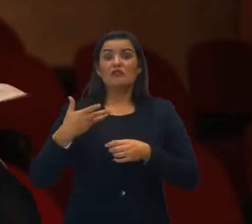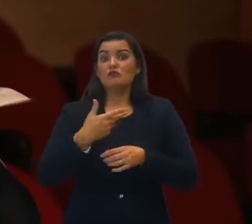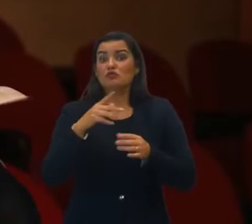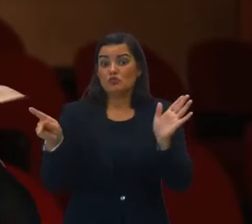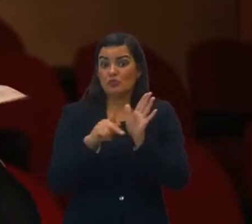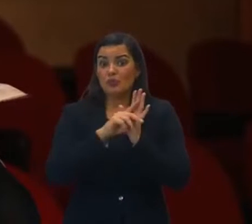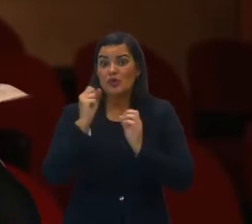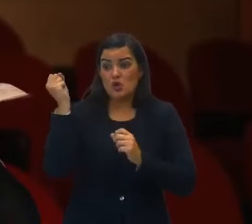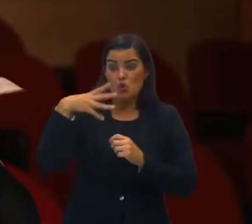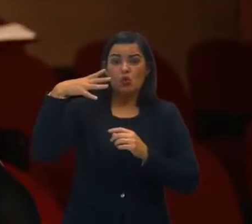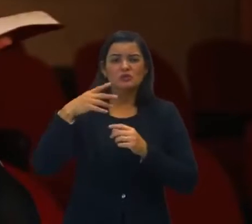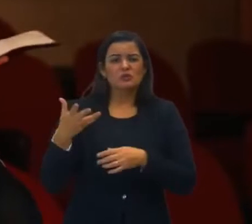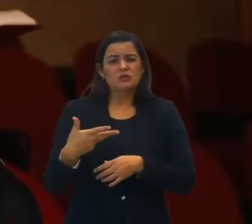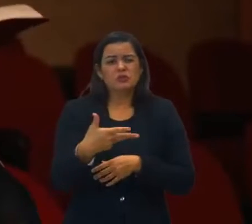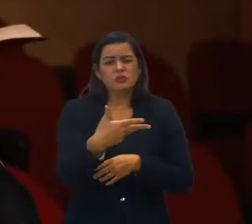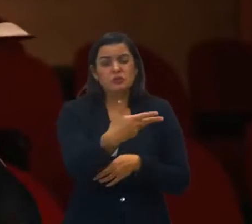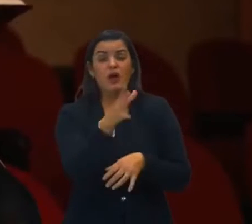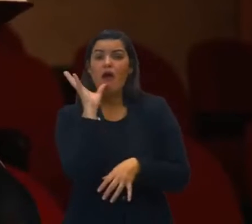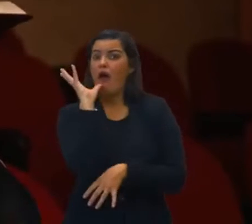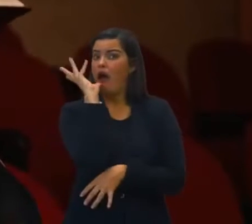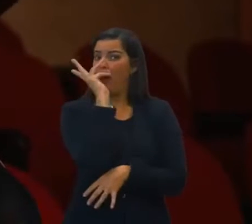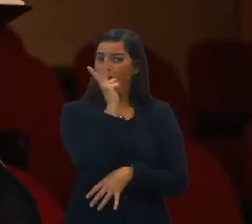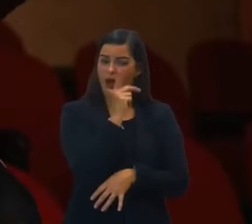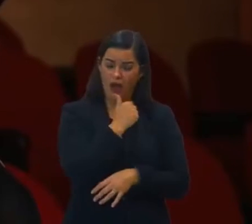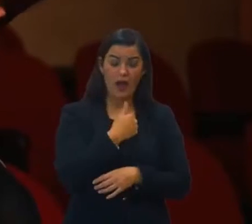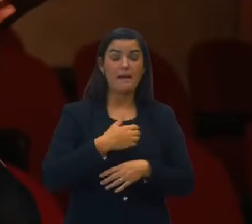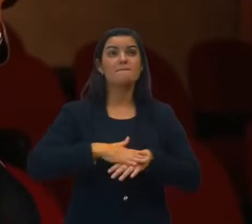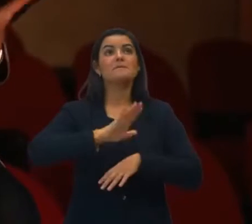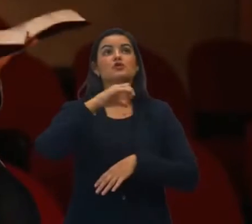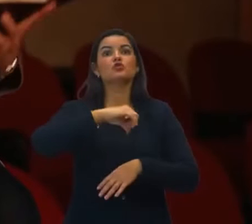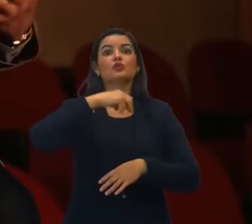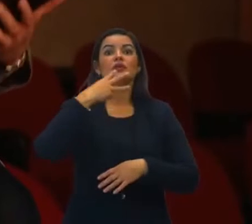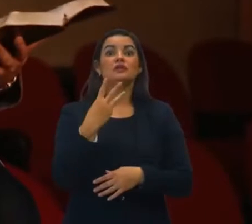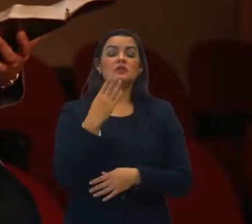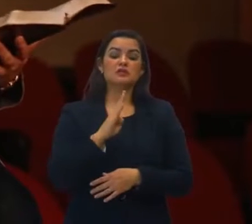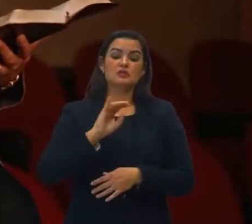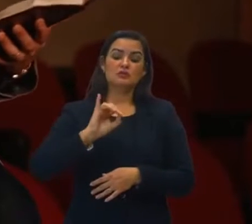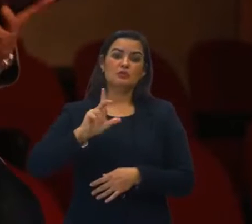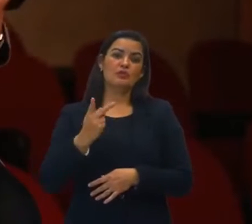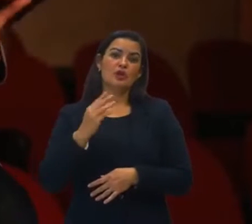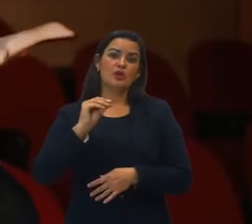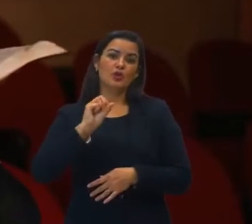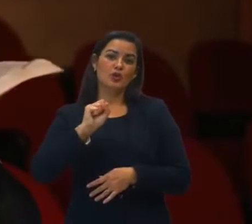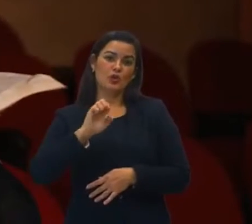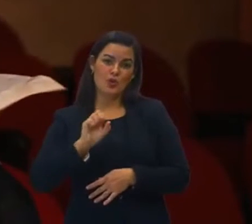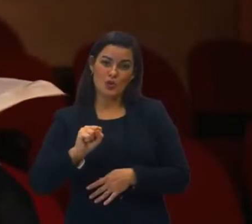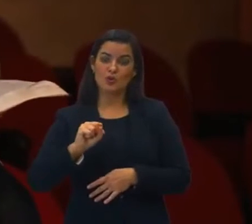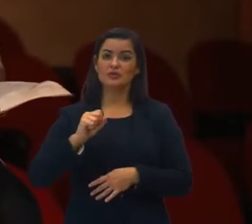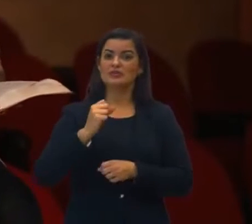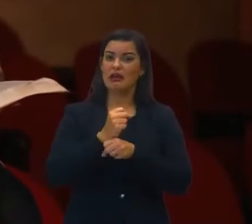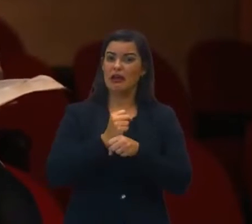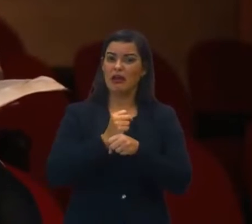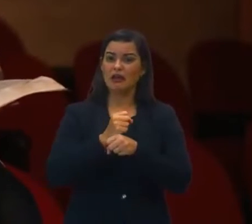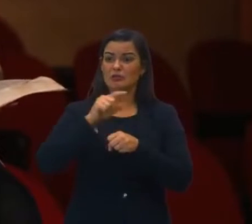segundo, nessa velocidade você demoraria mais de 93 bilhões de anos para ir de uma extremidade à outra